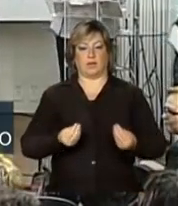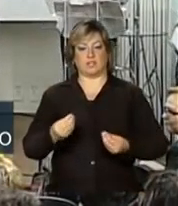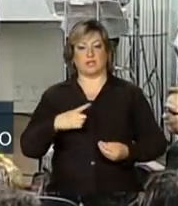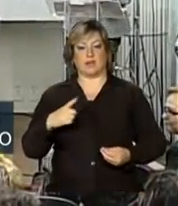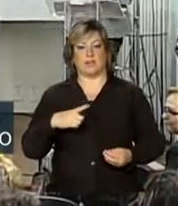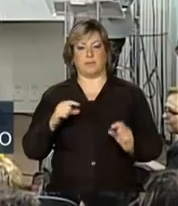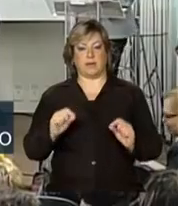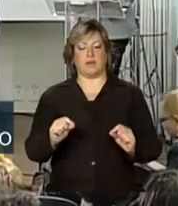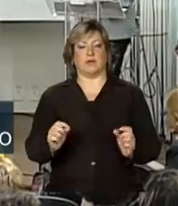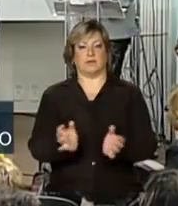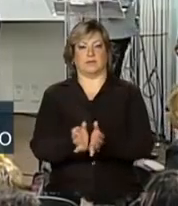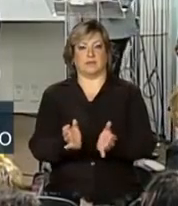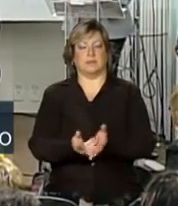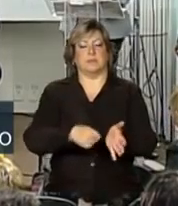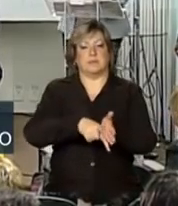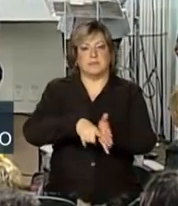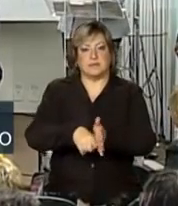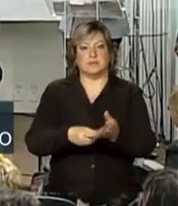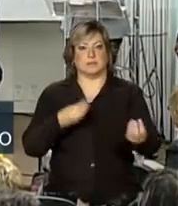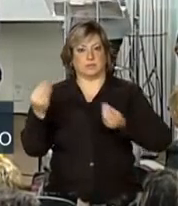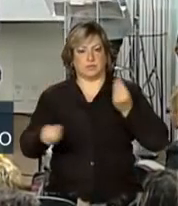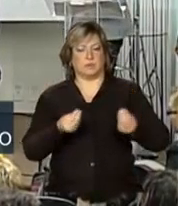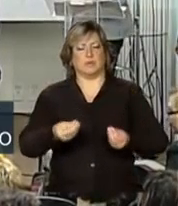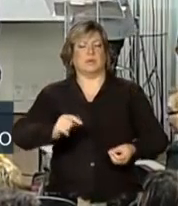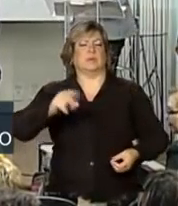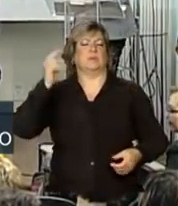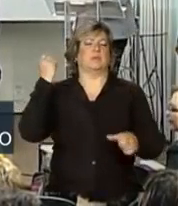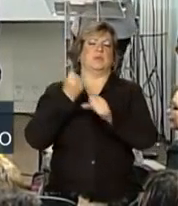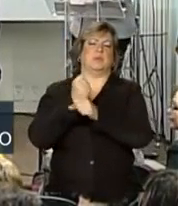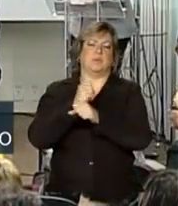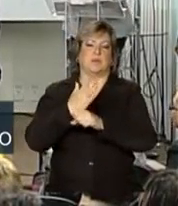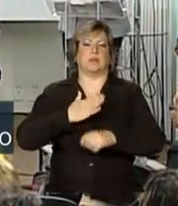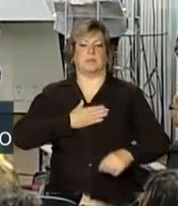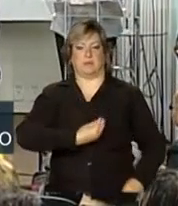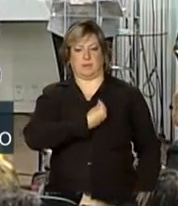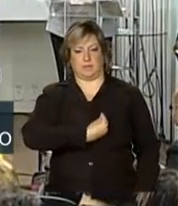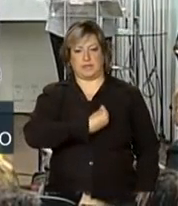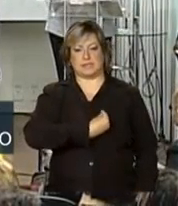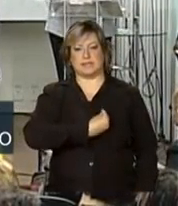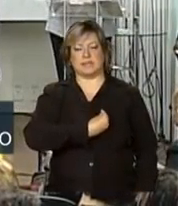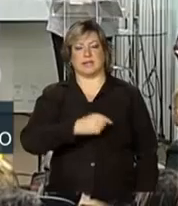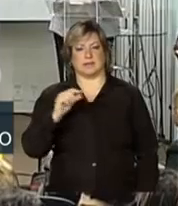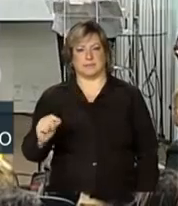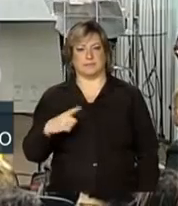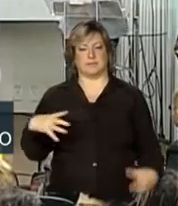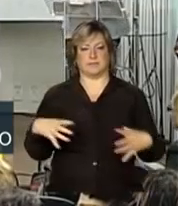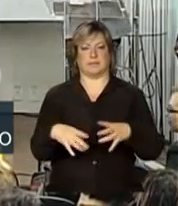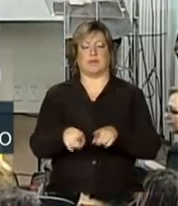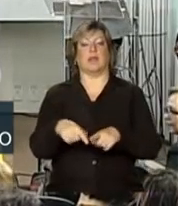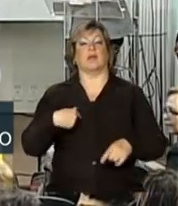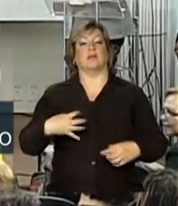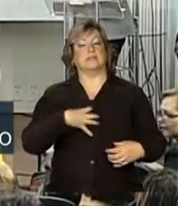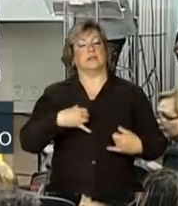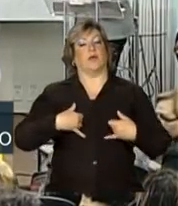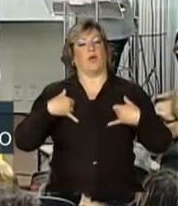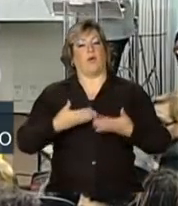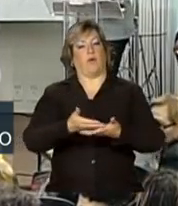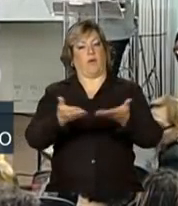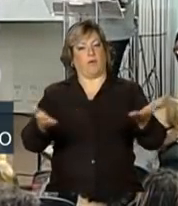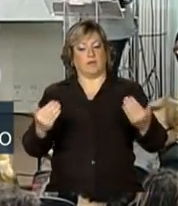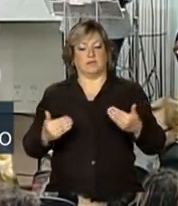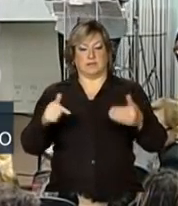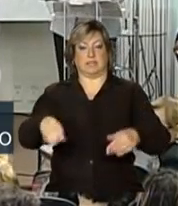docente e pesquisadora há muitos e muitos anos na minha vida. Né? E eu tenho muito orgulho de você estar na frente